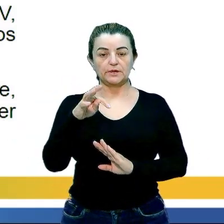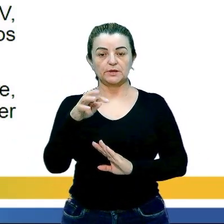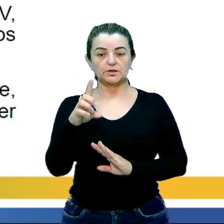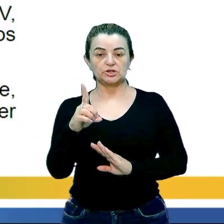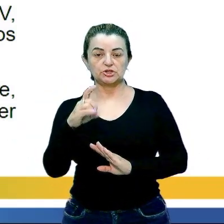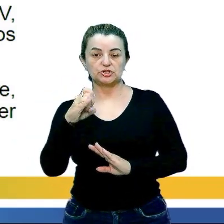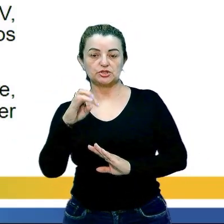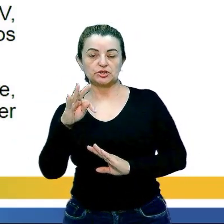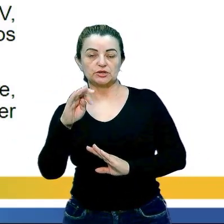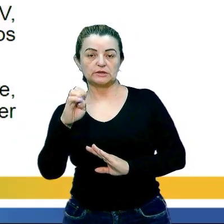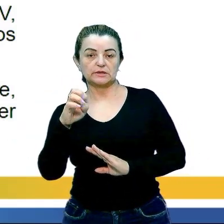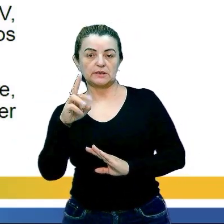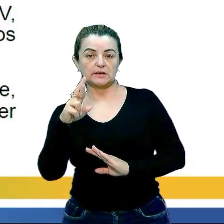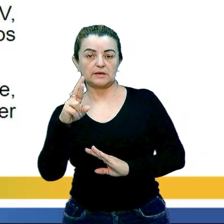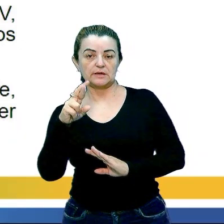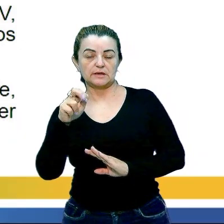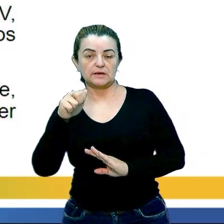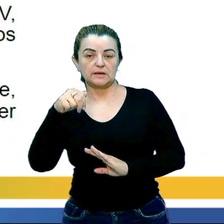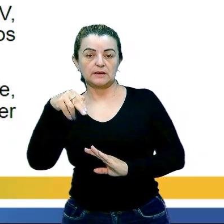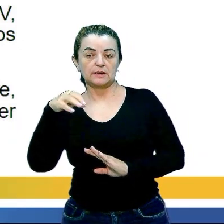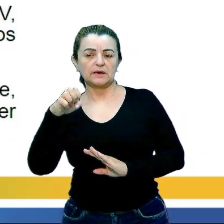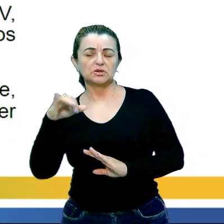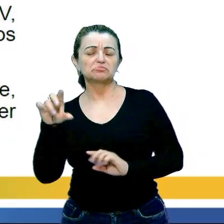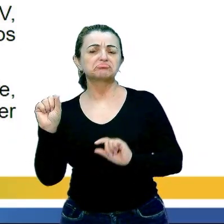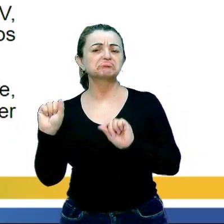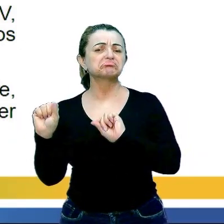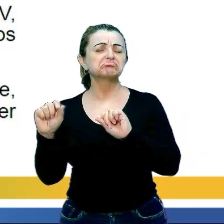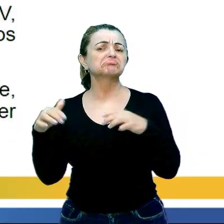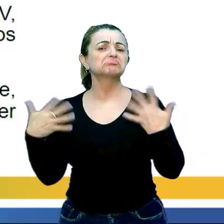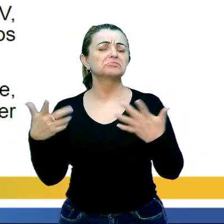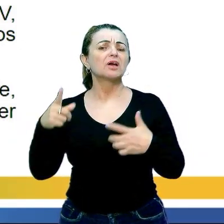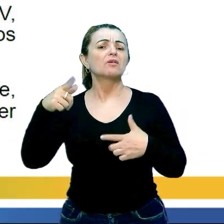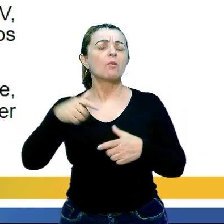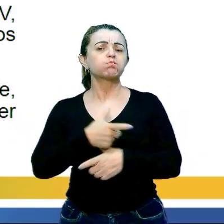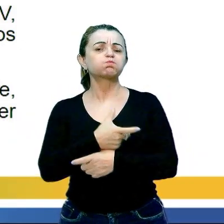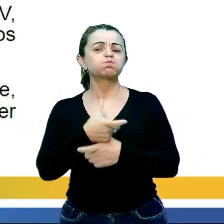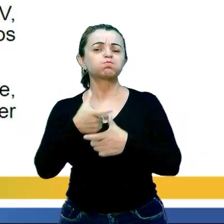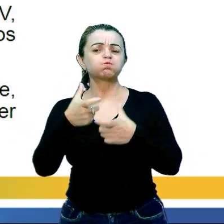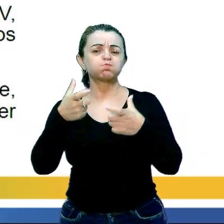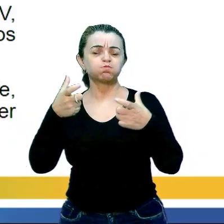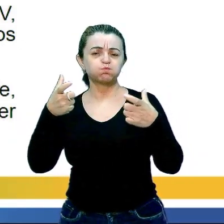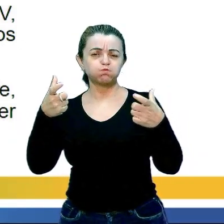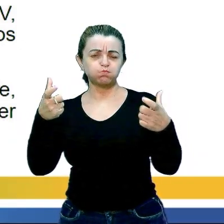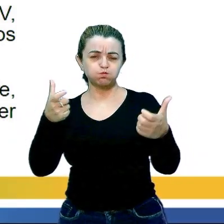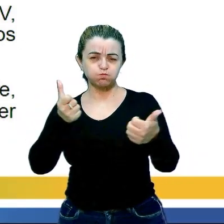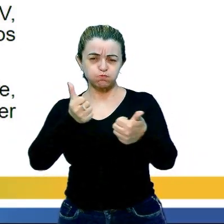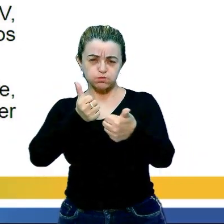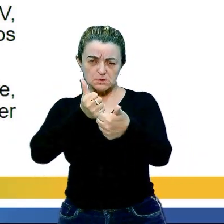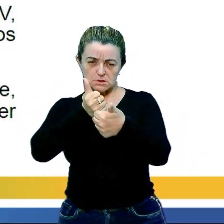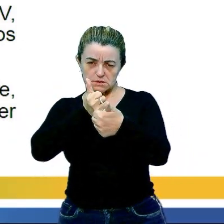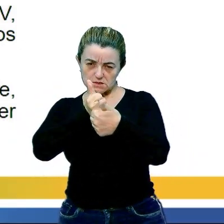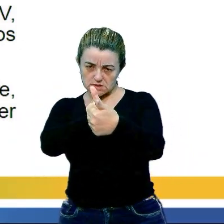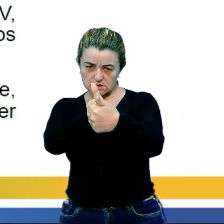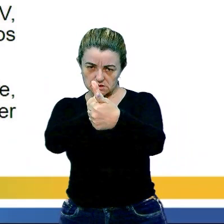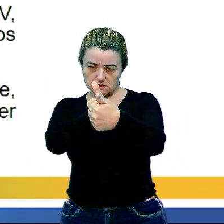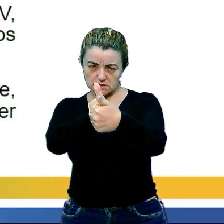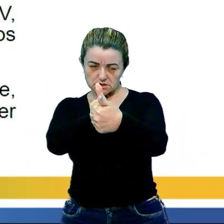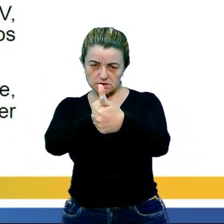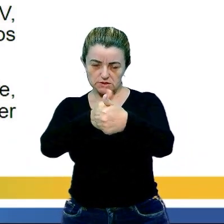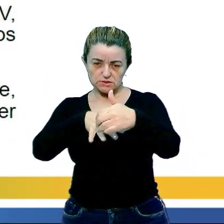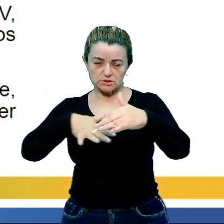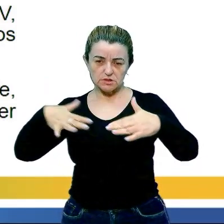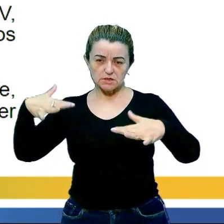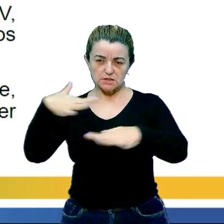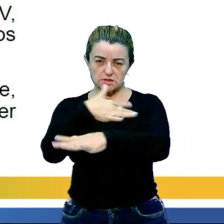Mar Mediterrâneo. O Mar Mediterrâneo foi a maior de todas as vias de circulação romana e